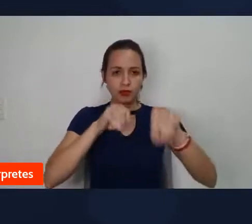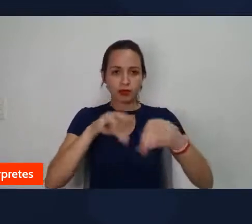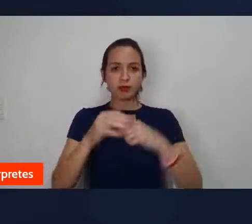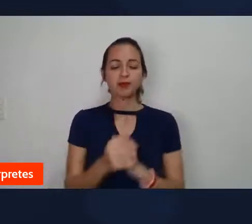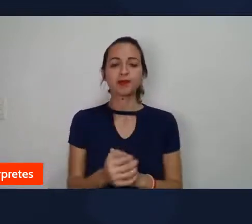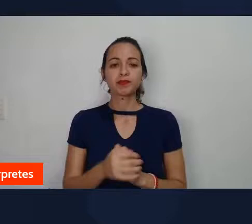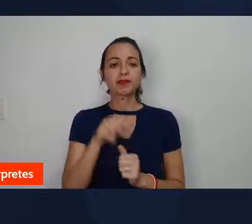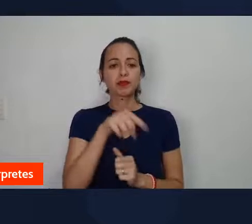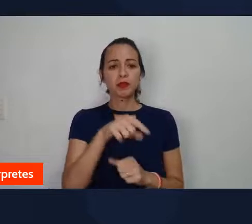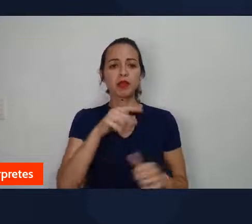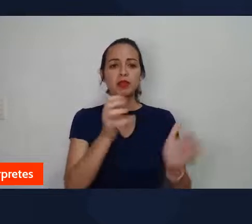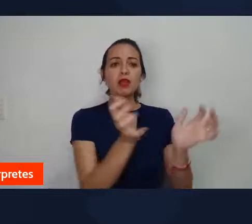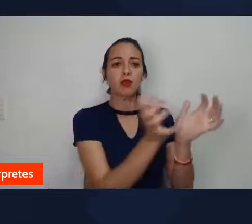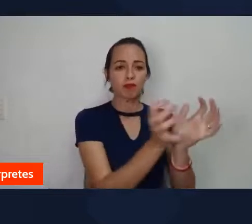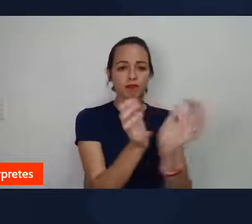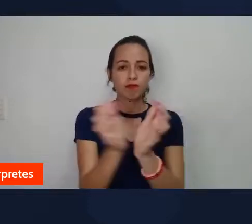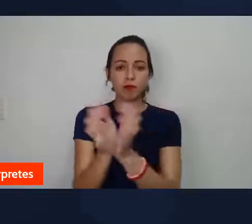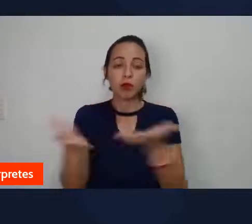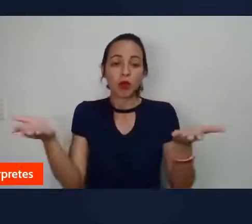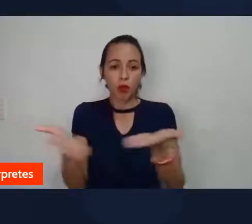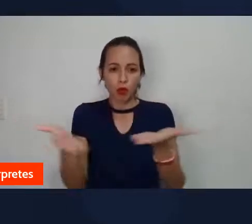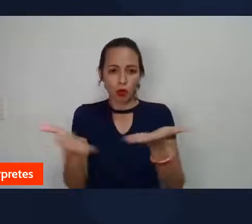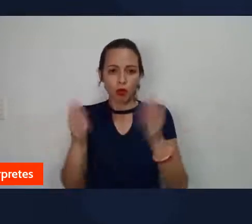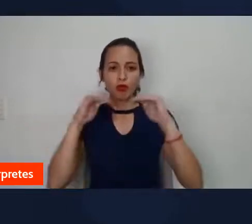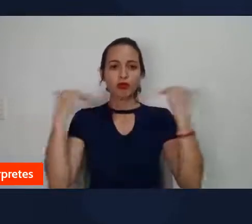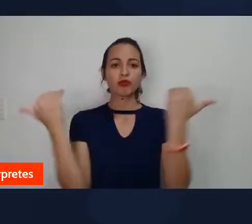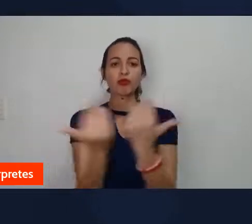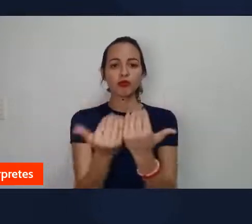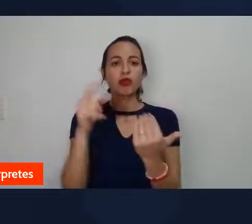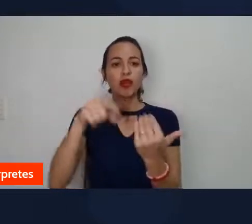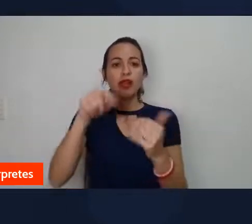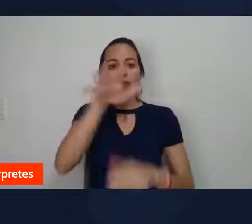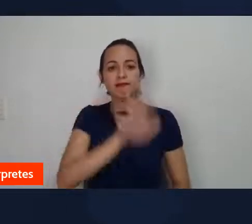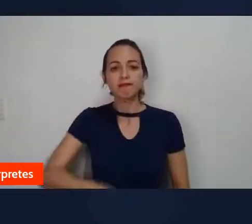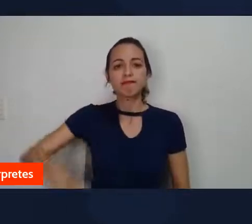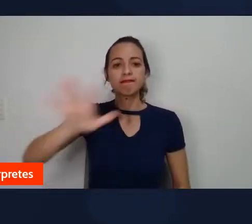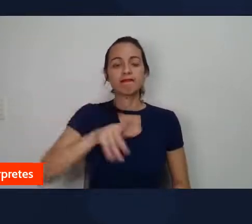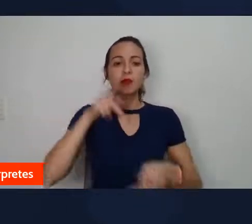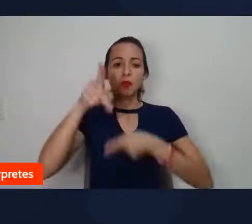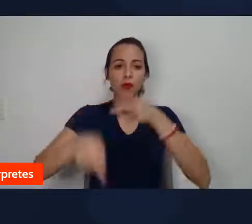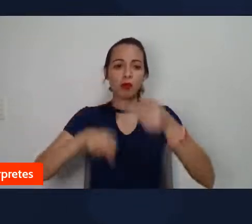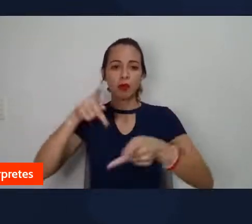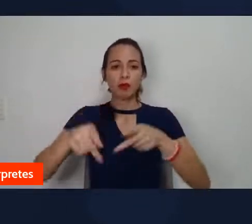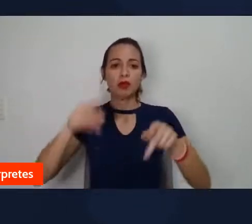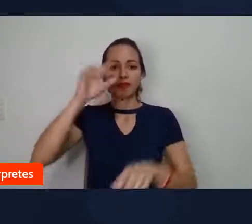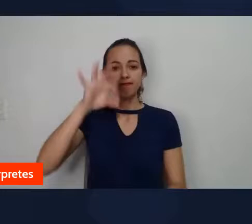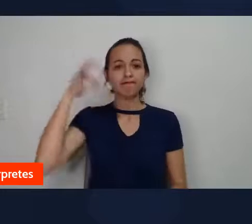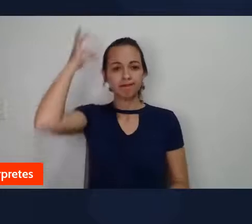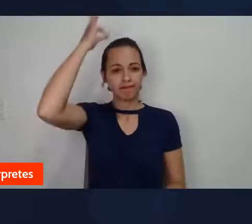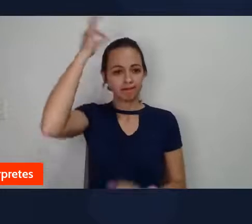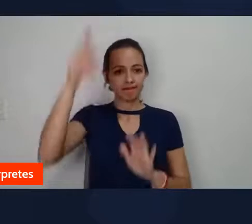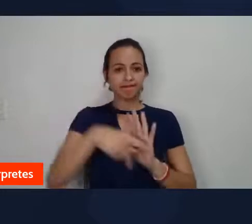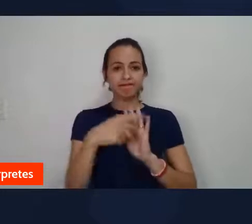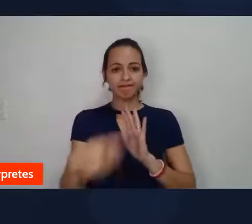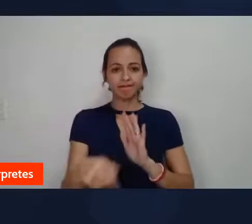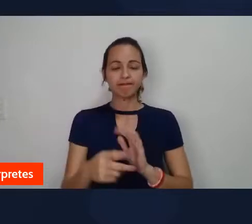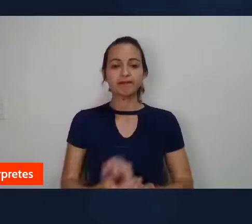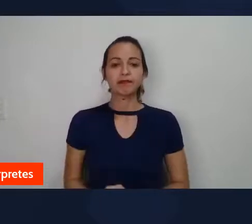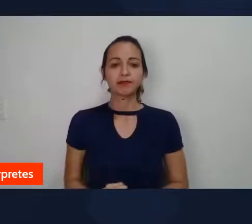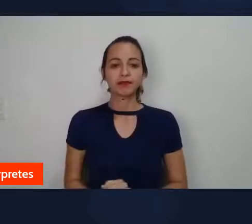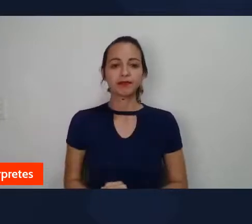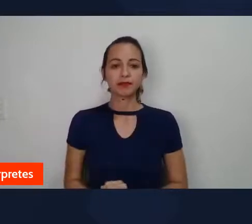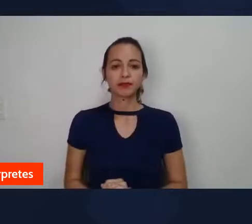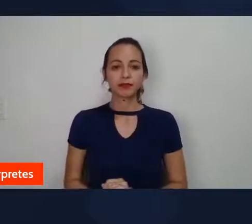são integrantes hoje do Fórum Estadual Popular da Educação aqui no Espírito Santo. Nós